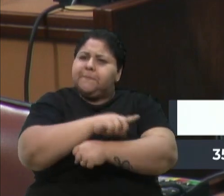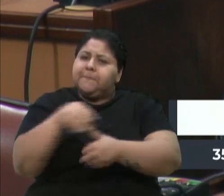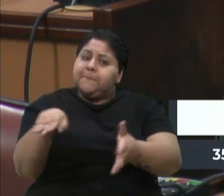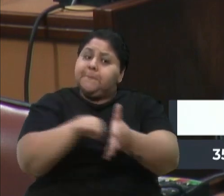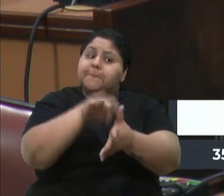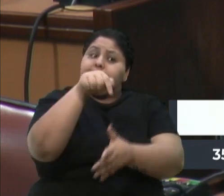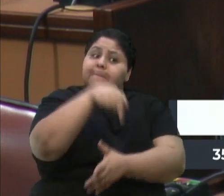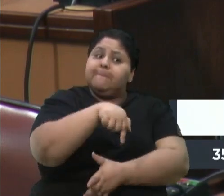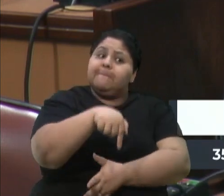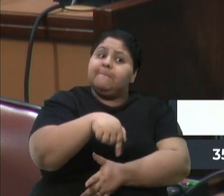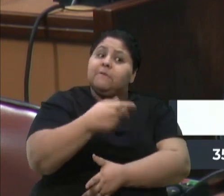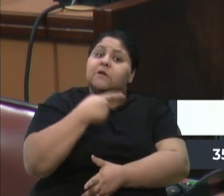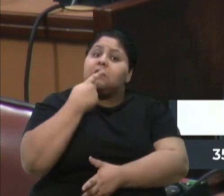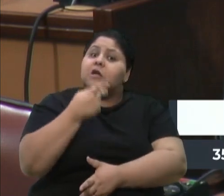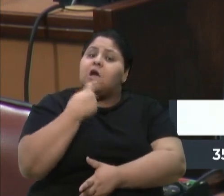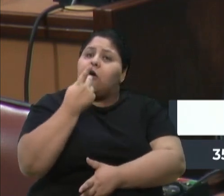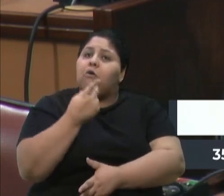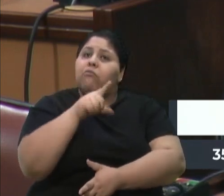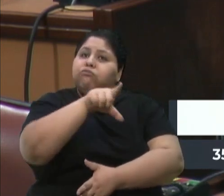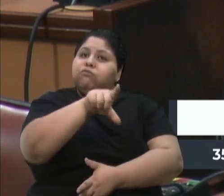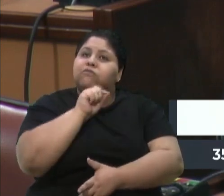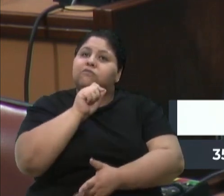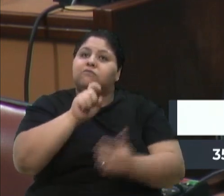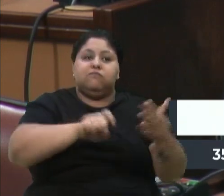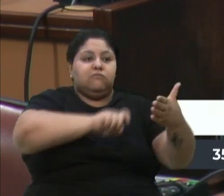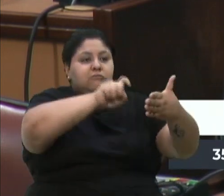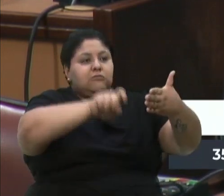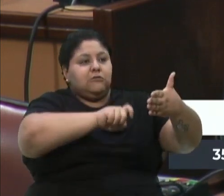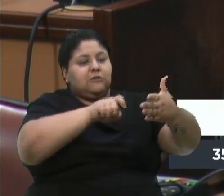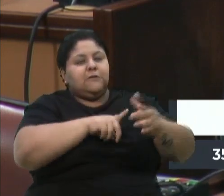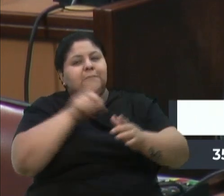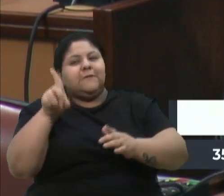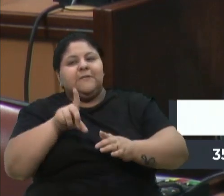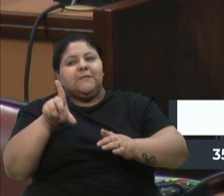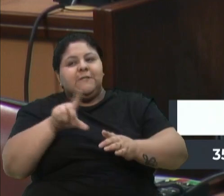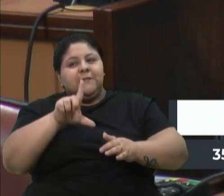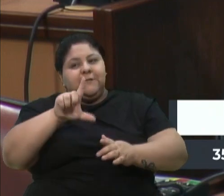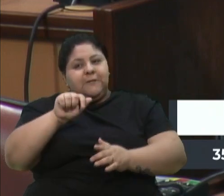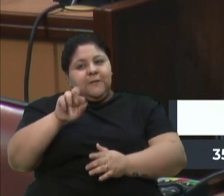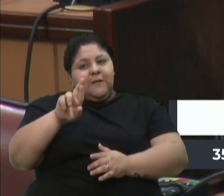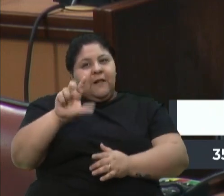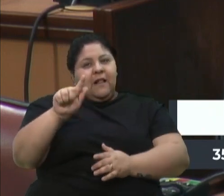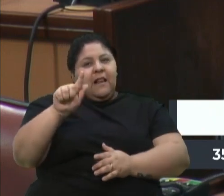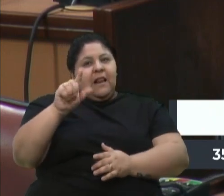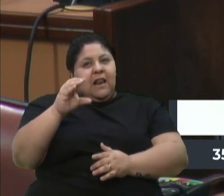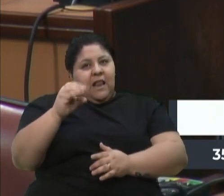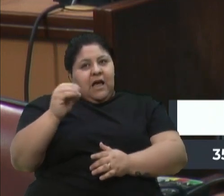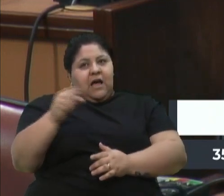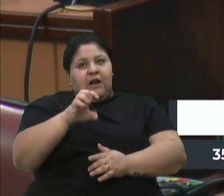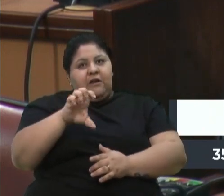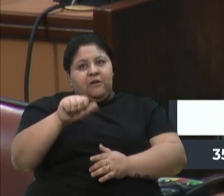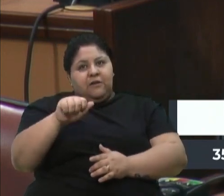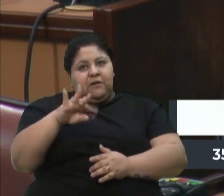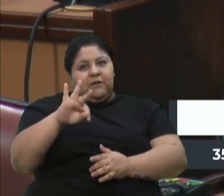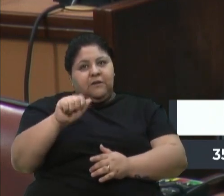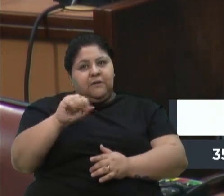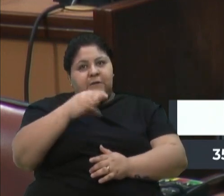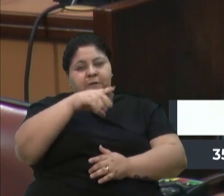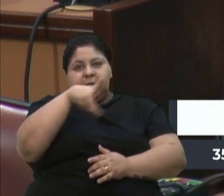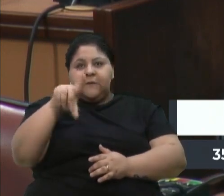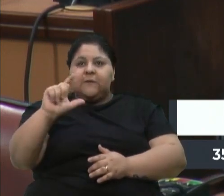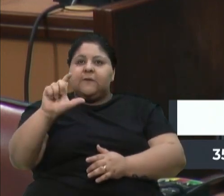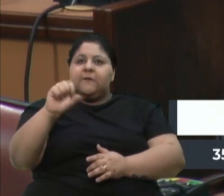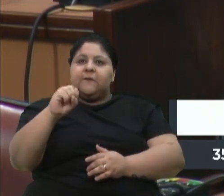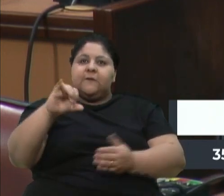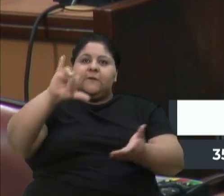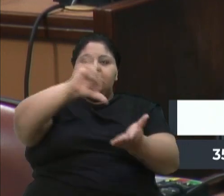algumas sugestões de grafite no Largo da Estação e também na Praça das Feiras, mas eu não recebi resposta de ninguém, né, a respeito disso,